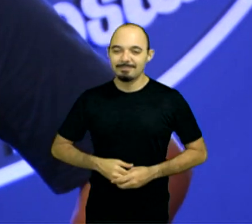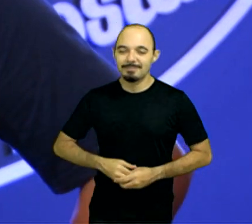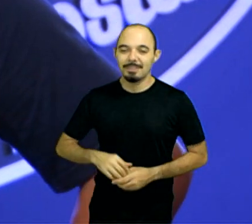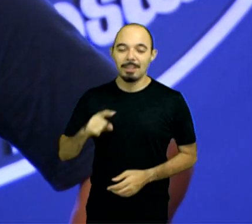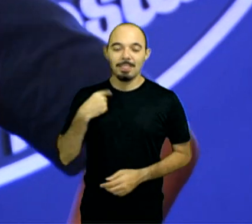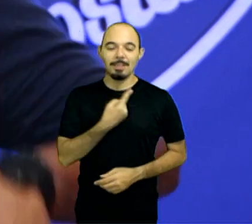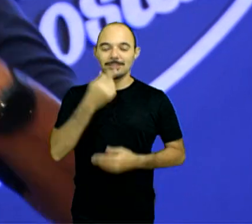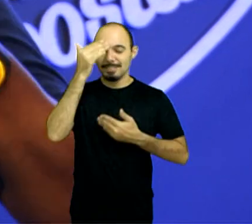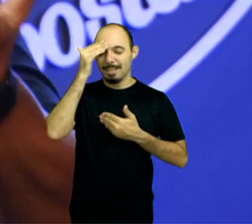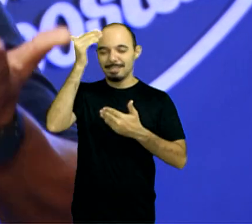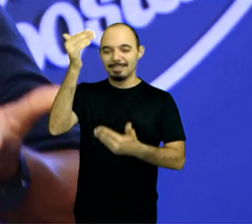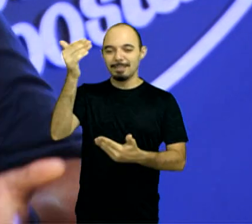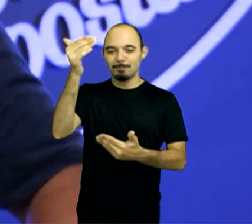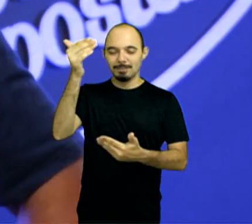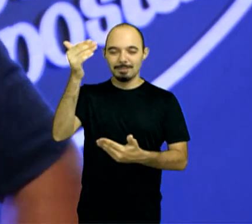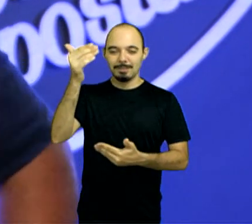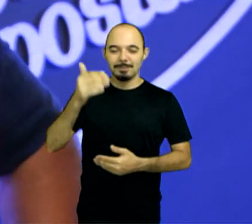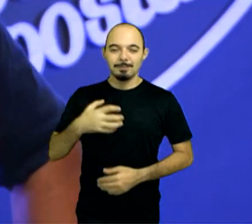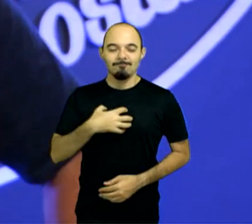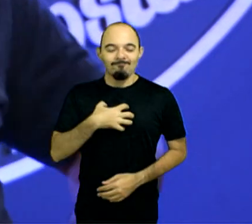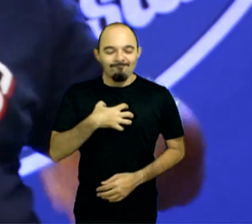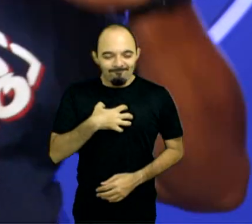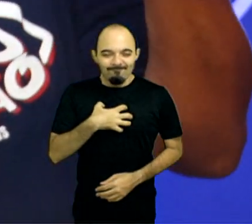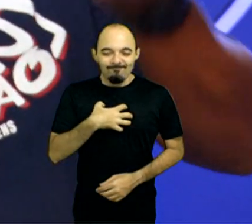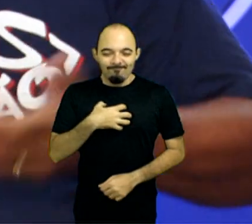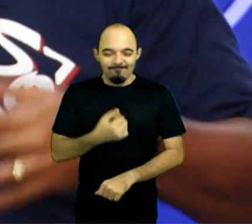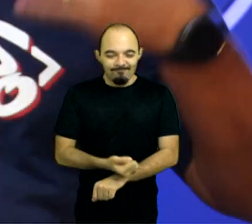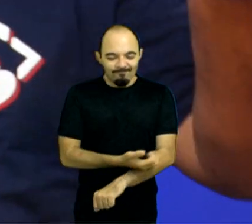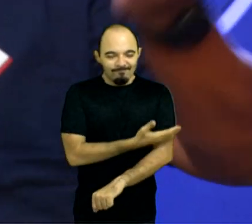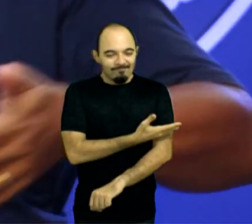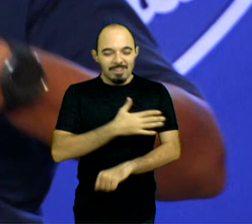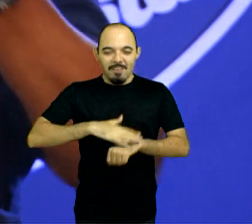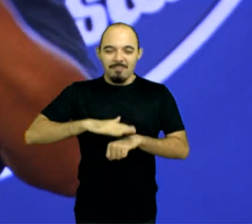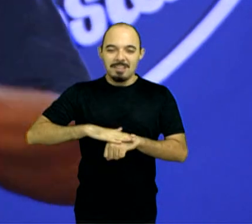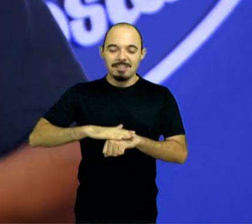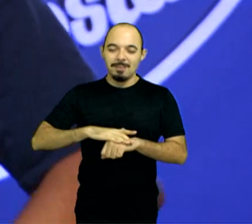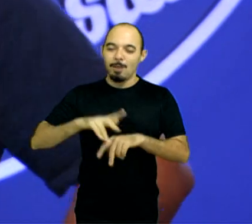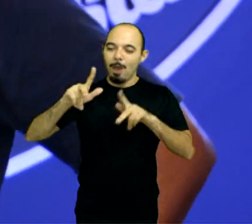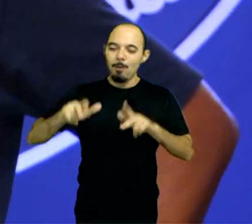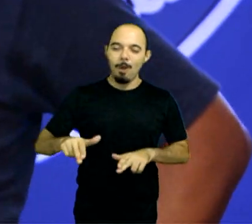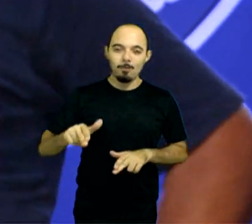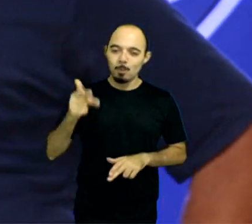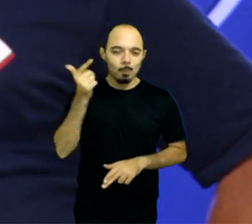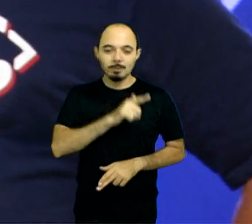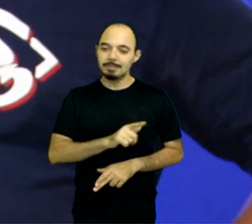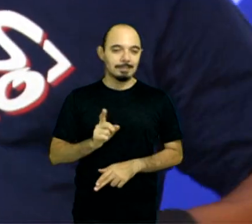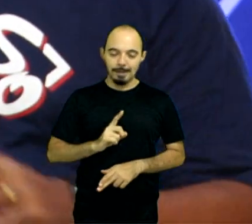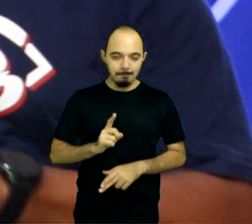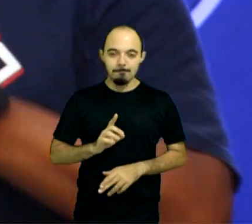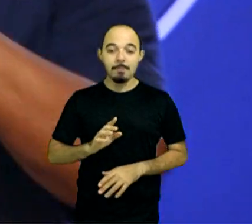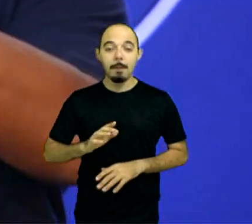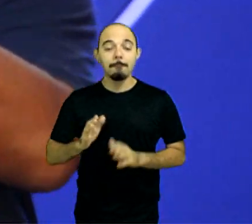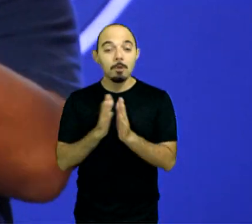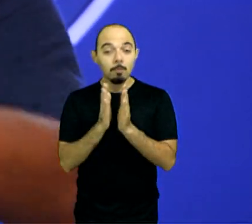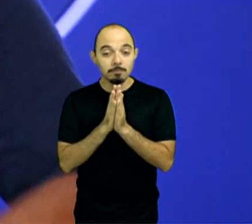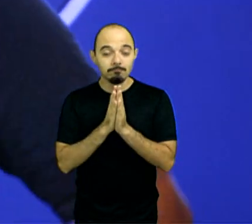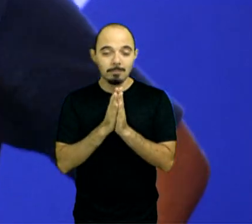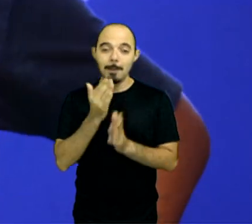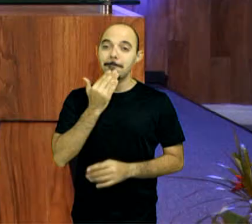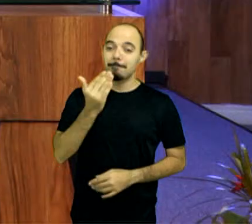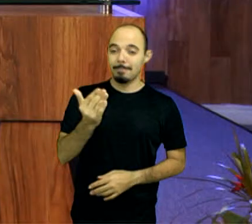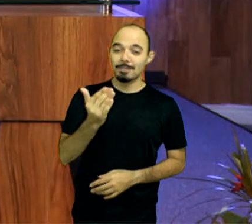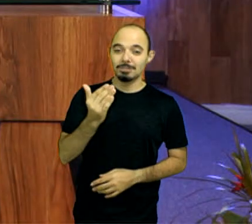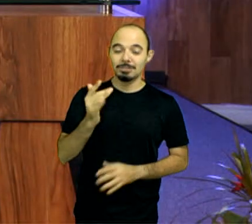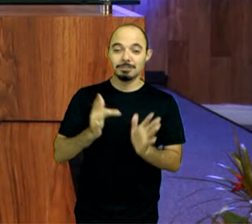Às vezes, a gente não tem como a gente compensar, né? Por mais que a gente ore e peça... Mas o que eu peço para Jesus é que